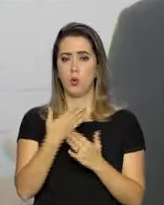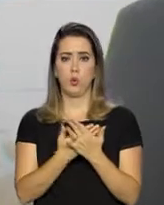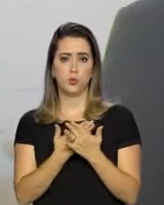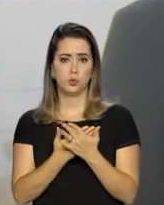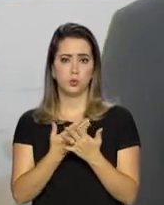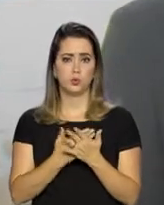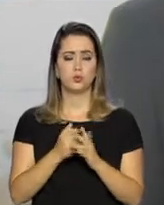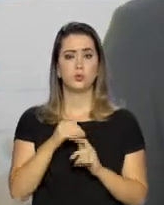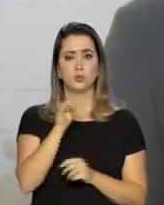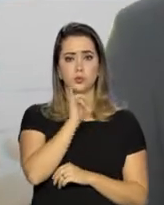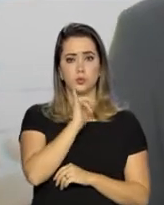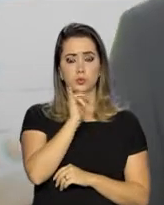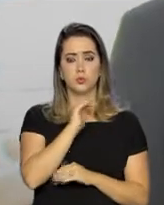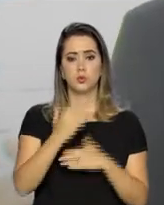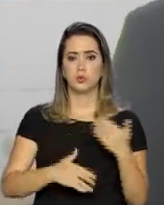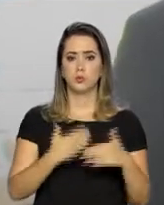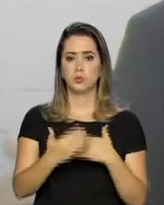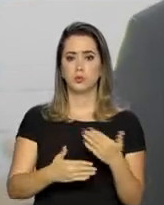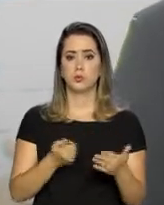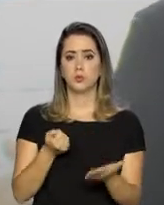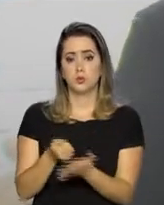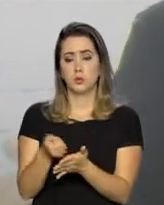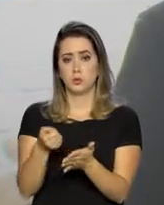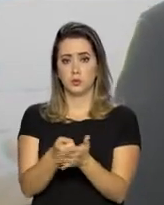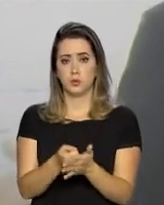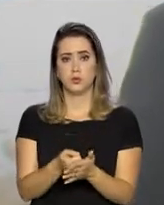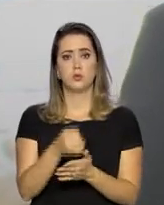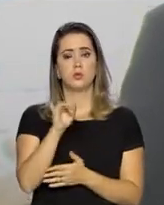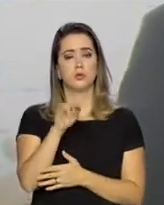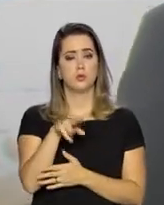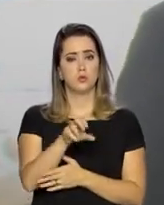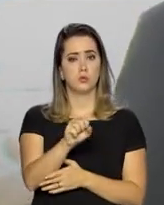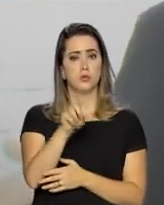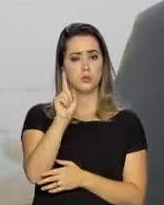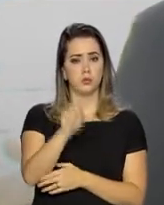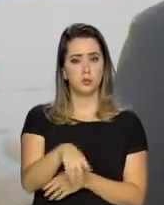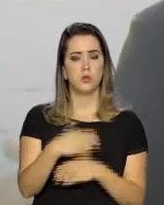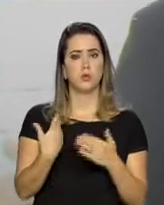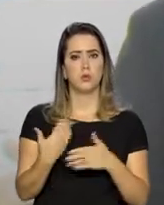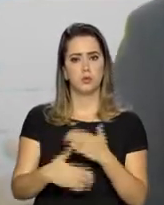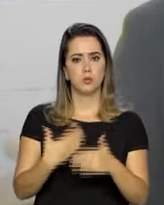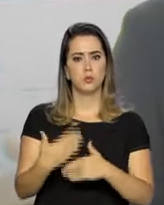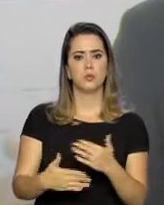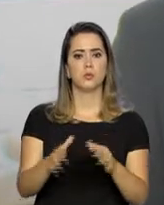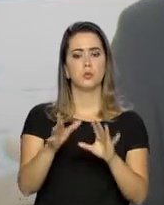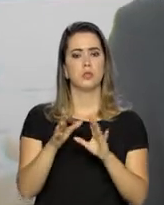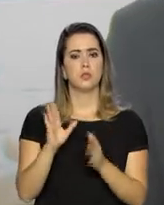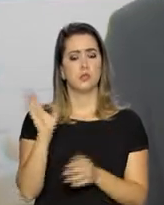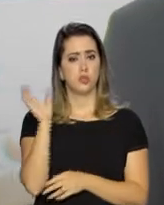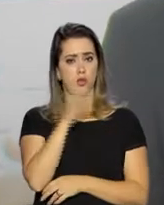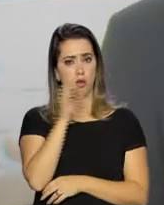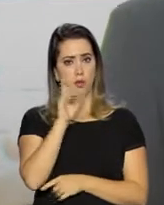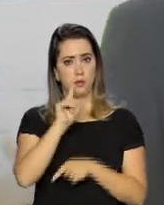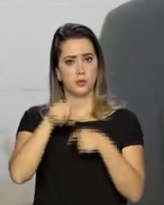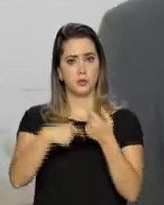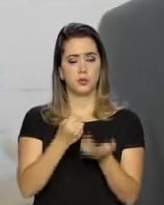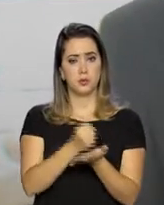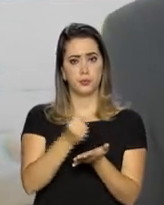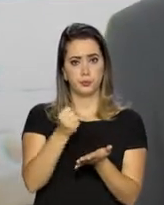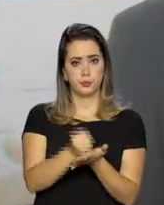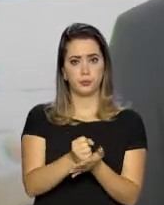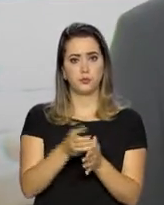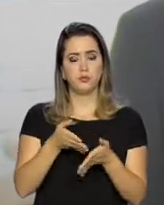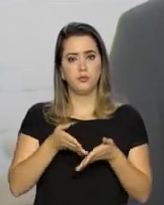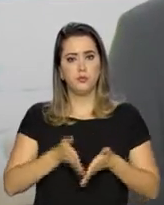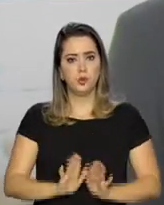por exemplo o processo de concessão do salário maternidade terá início automático após o registro de